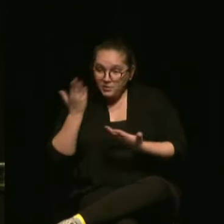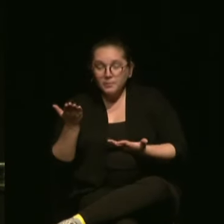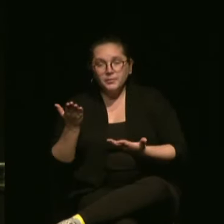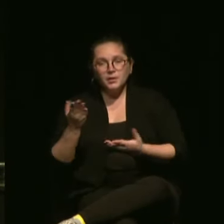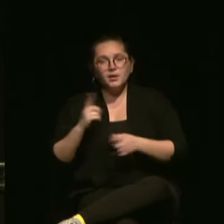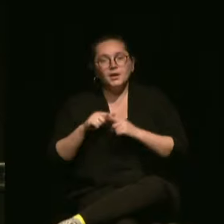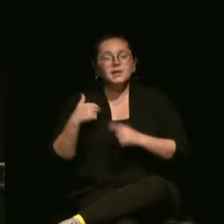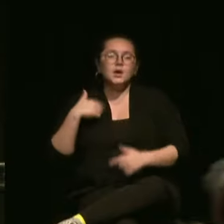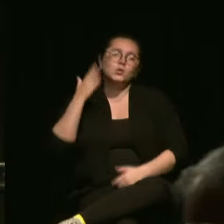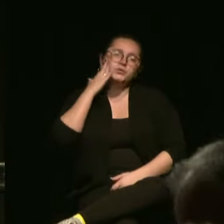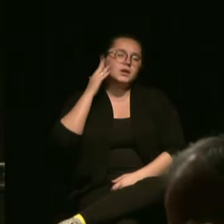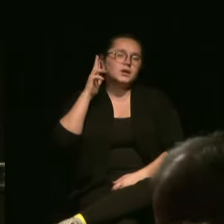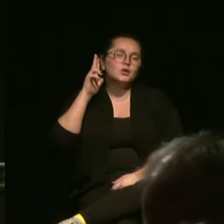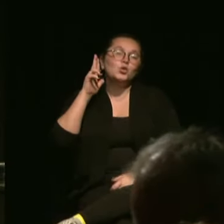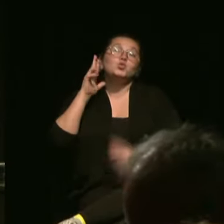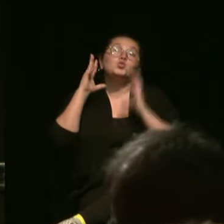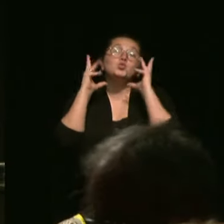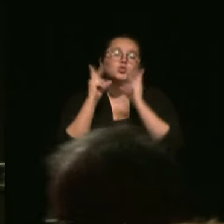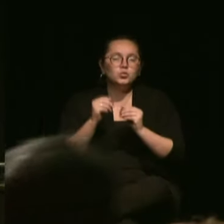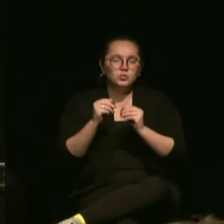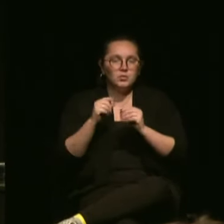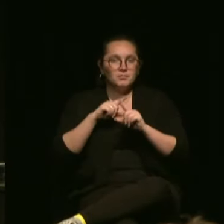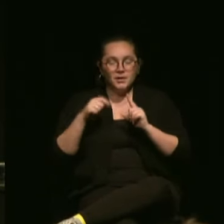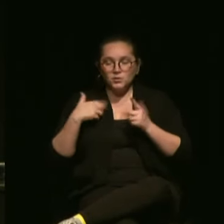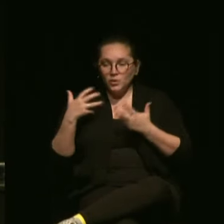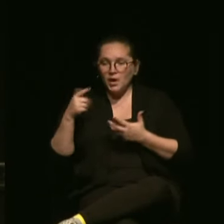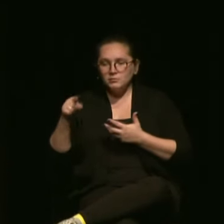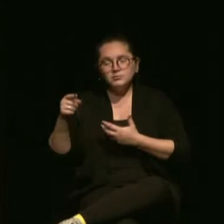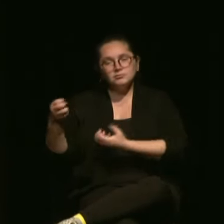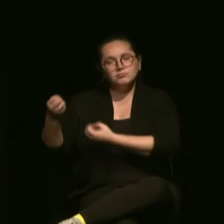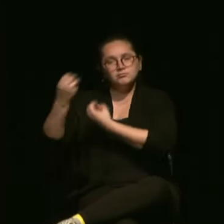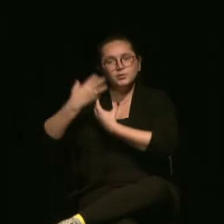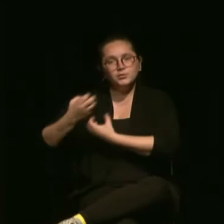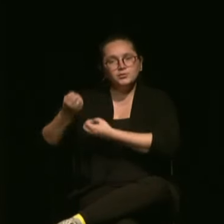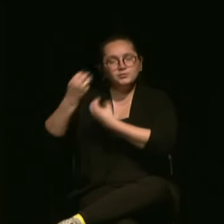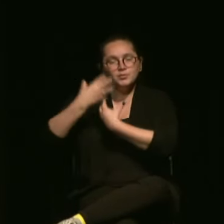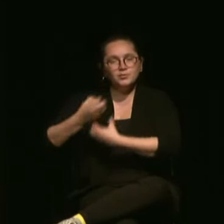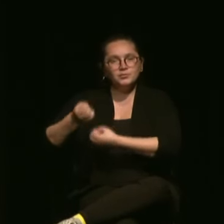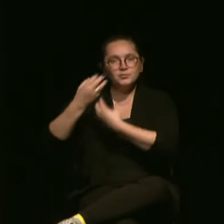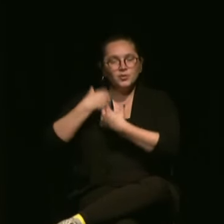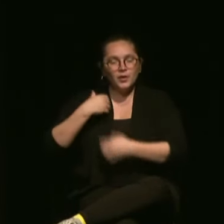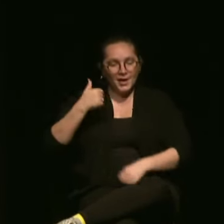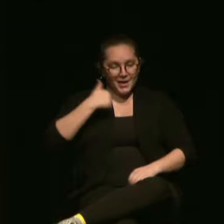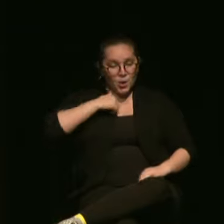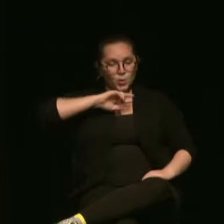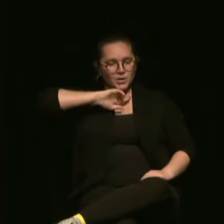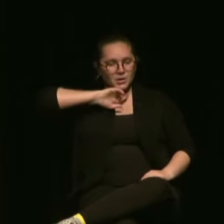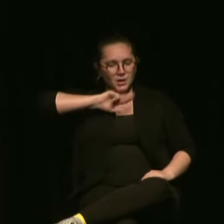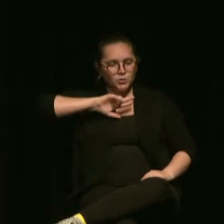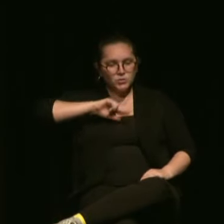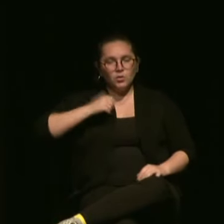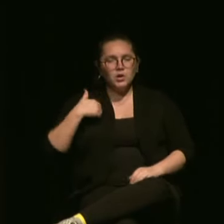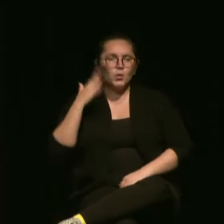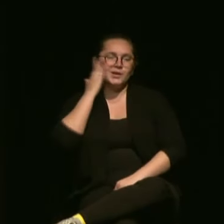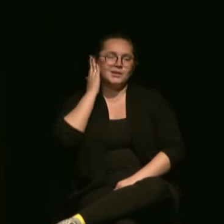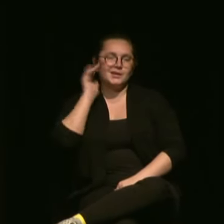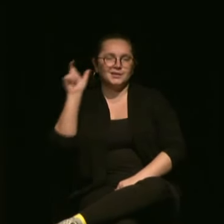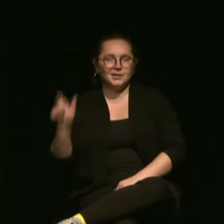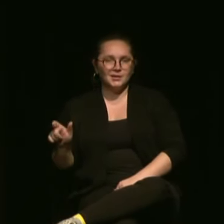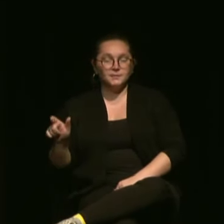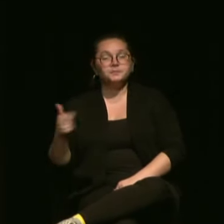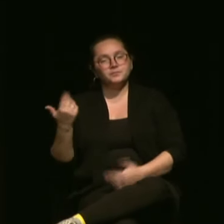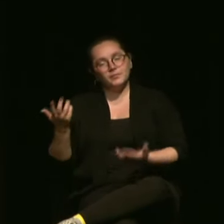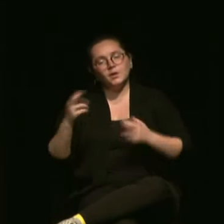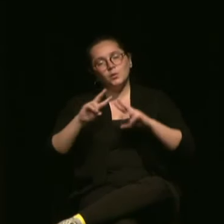saberei, mas eu quero estabelecer a ponte possível entre o que eu não sou, né? Então, assim, sobre